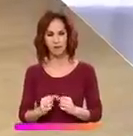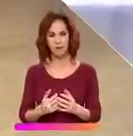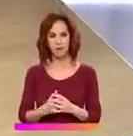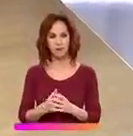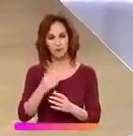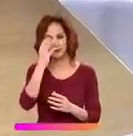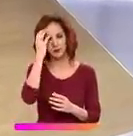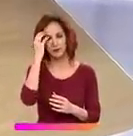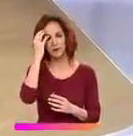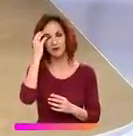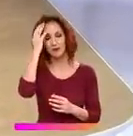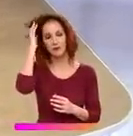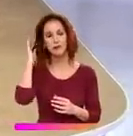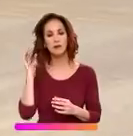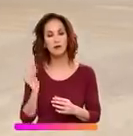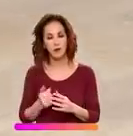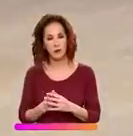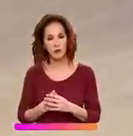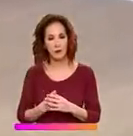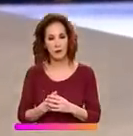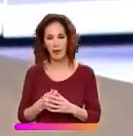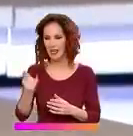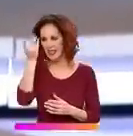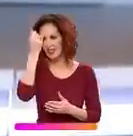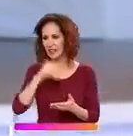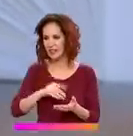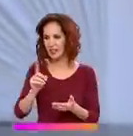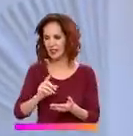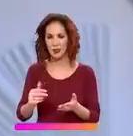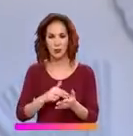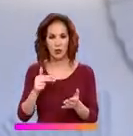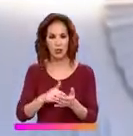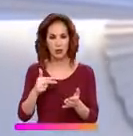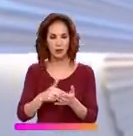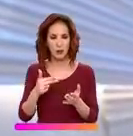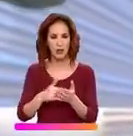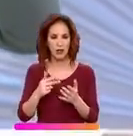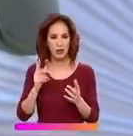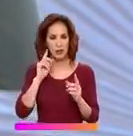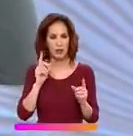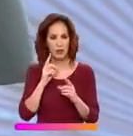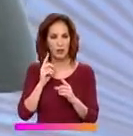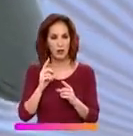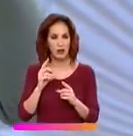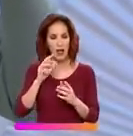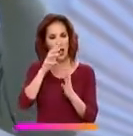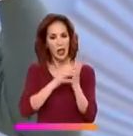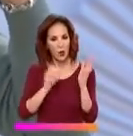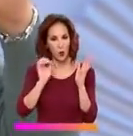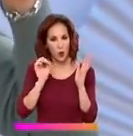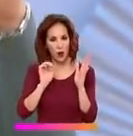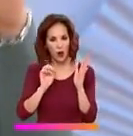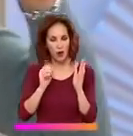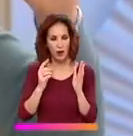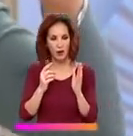Ok. O gingalito também está aqui. Estás a inventar. Não, espera que venha a música. Não tem letra. Isto é um instrumental. Então